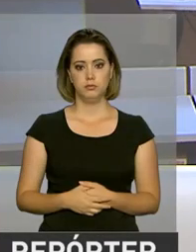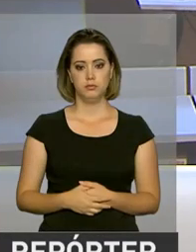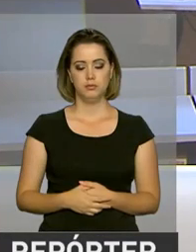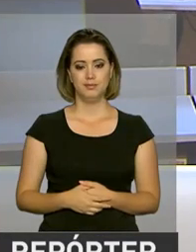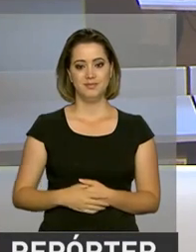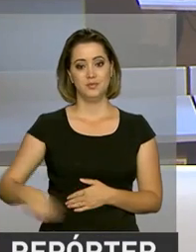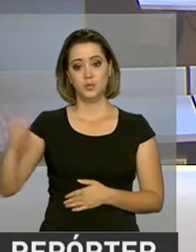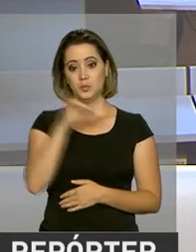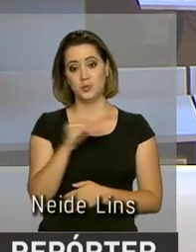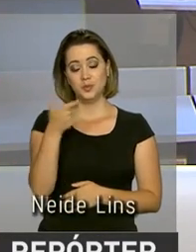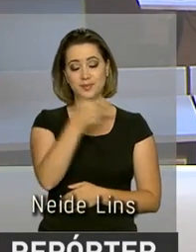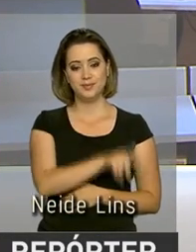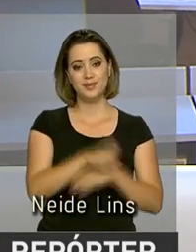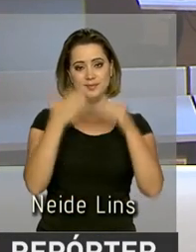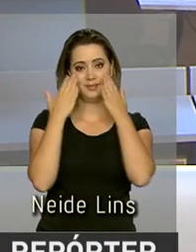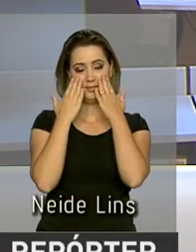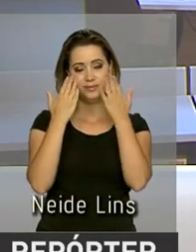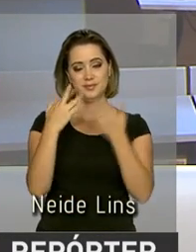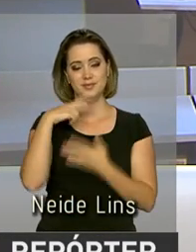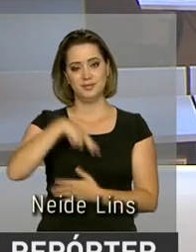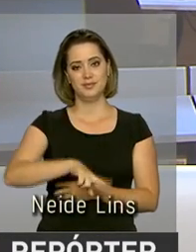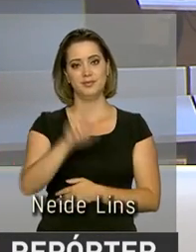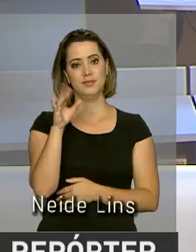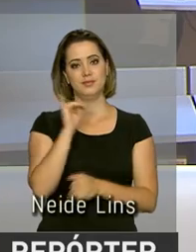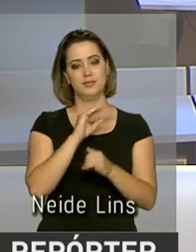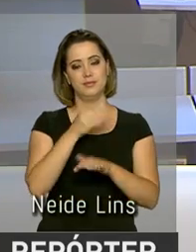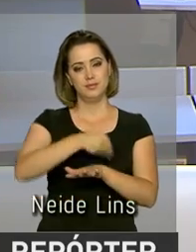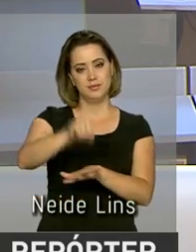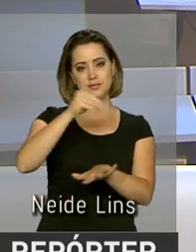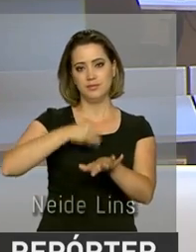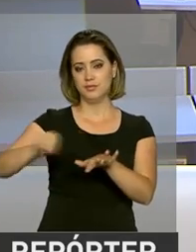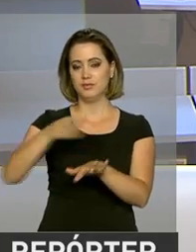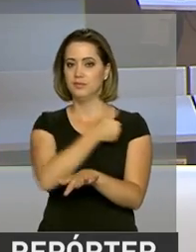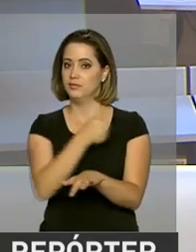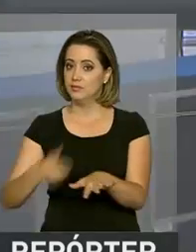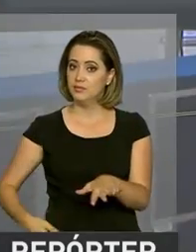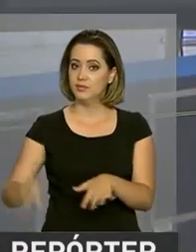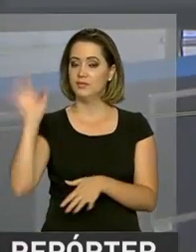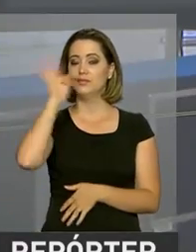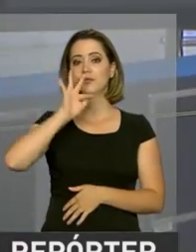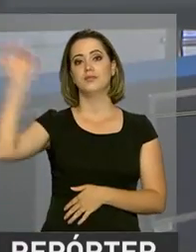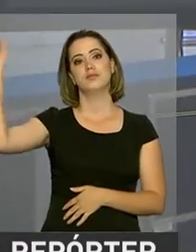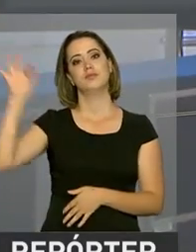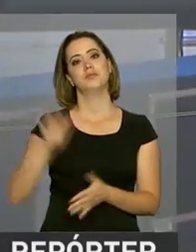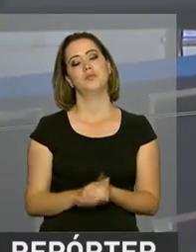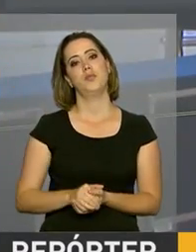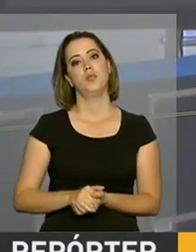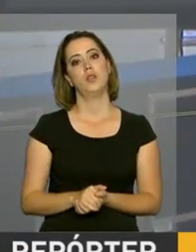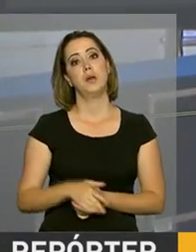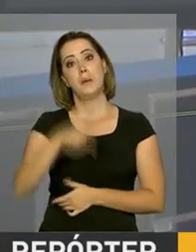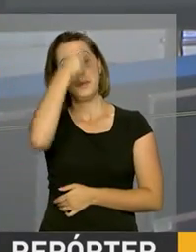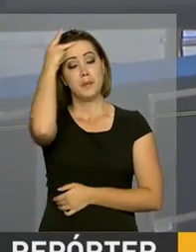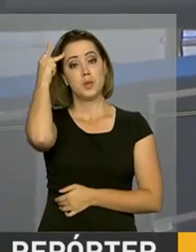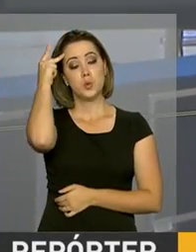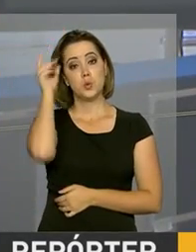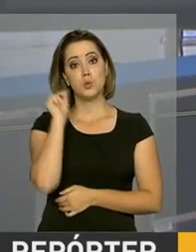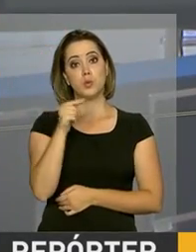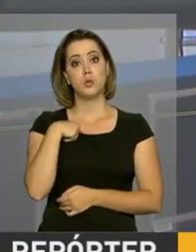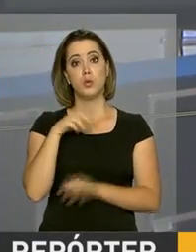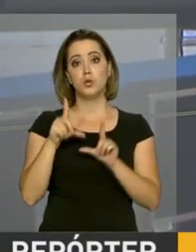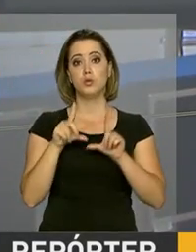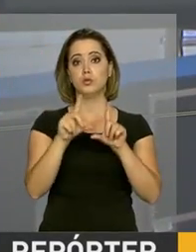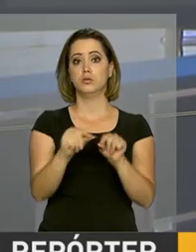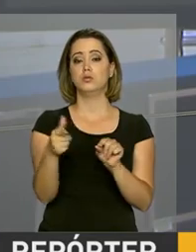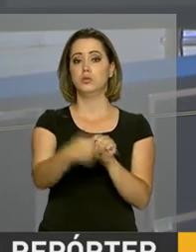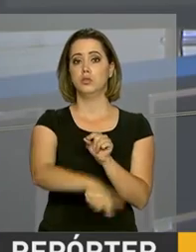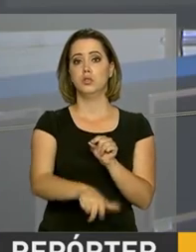Olá de volta com o repórter NBR e as notícias do governo federal analistas e investidores reduziram